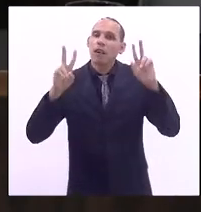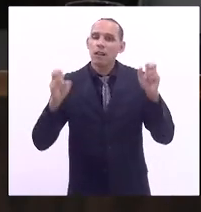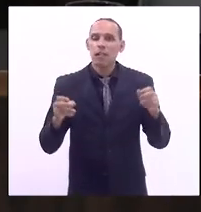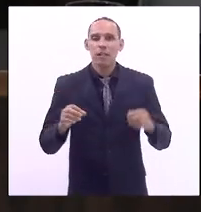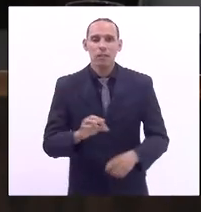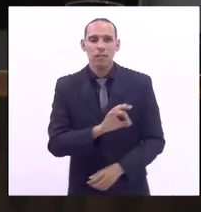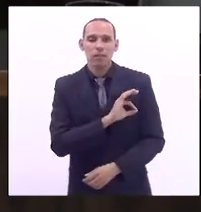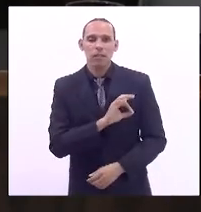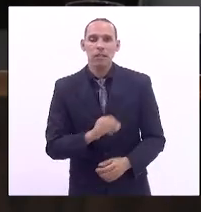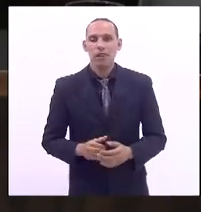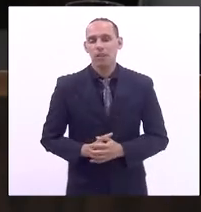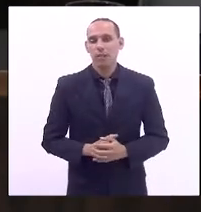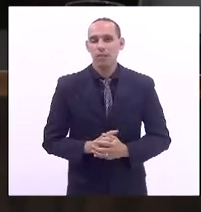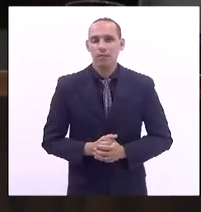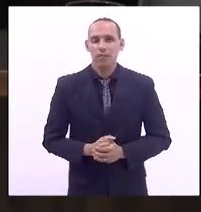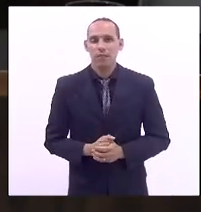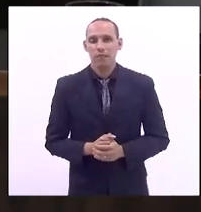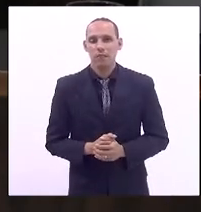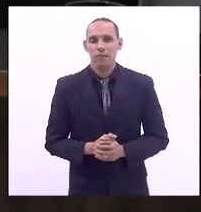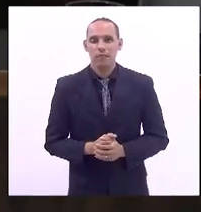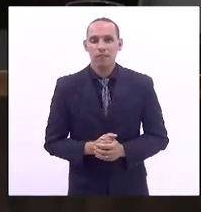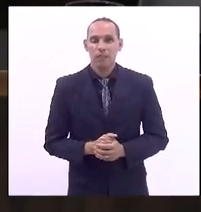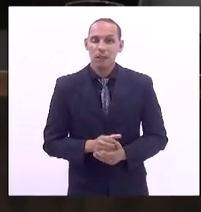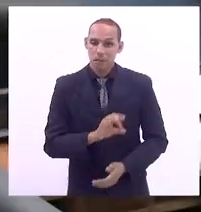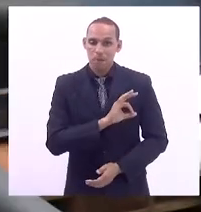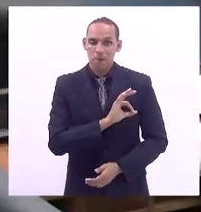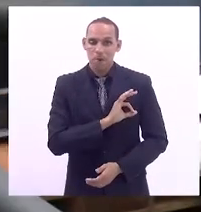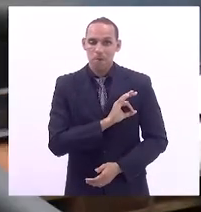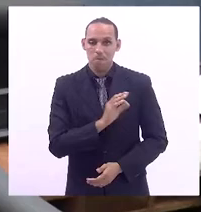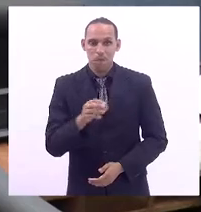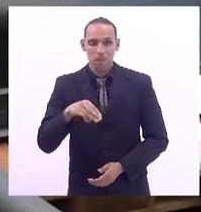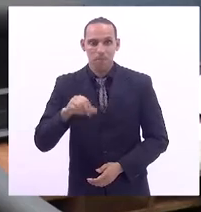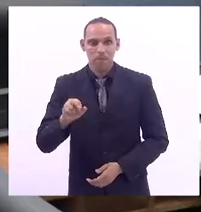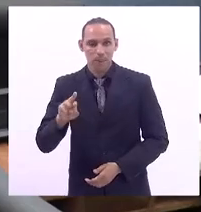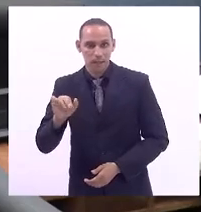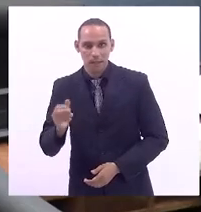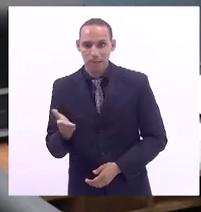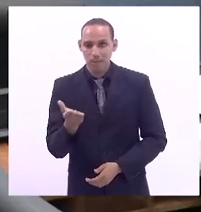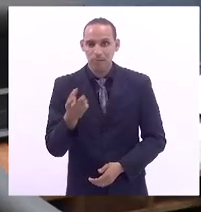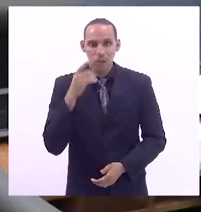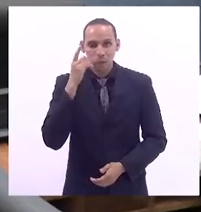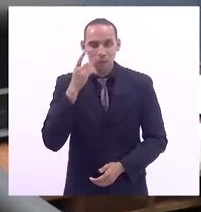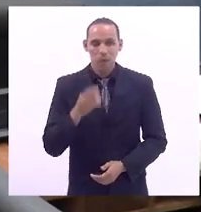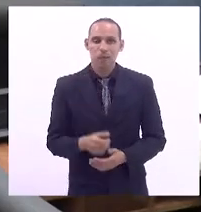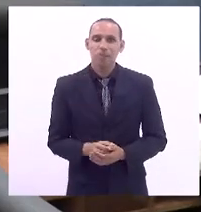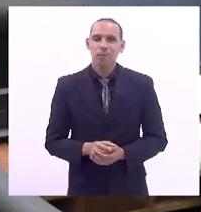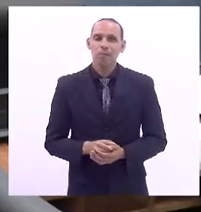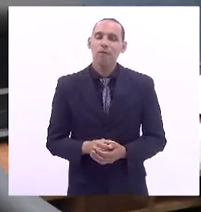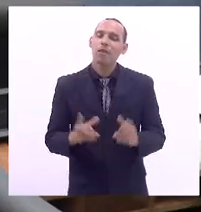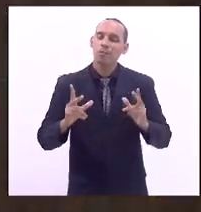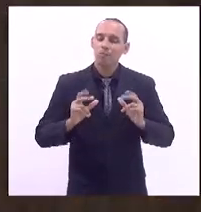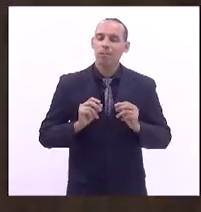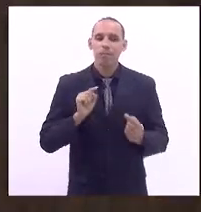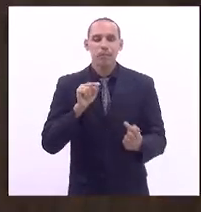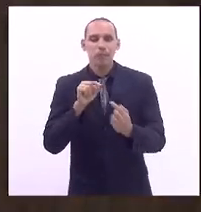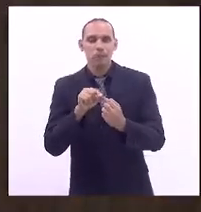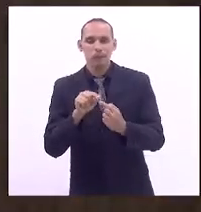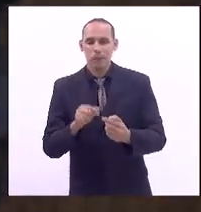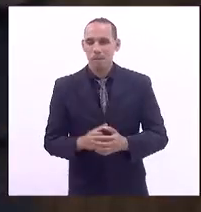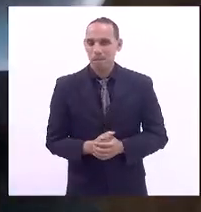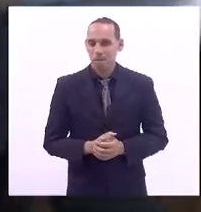deputada Martha Rocha e no Mega tu parecer